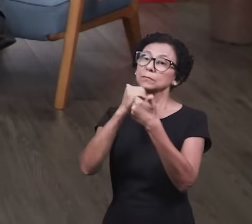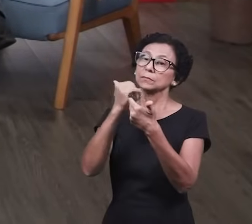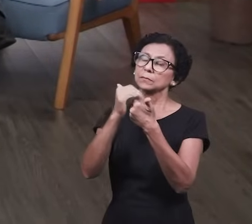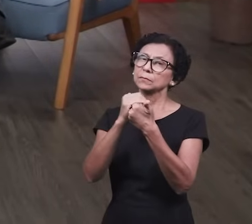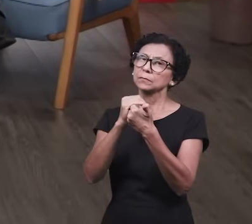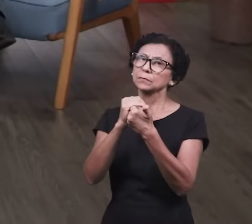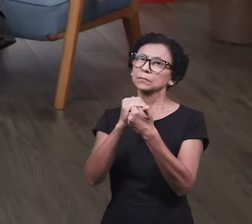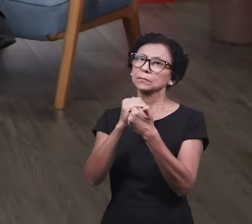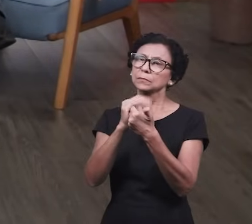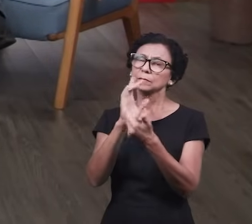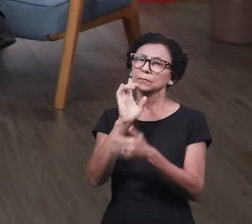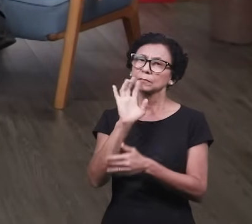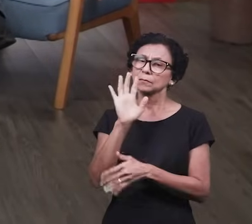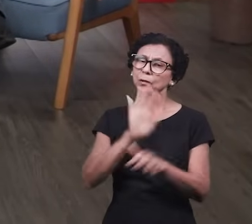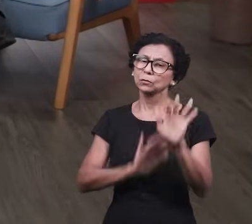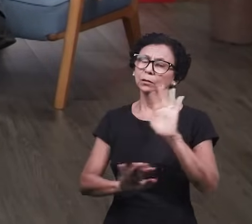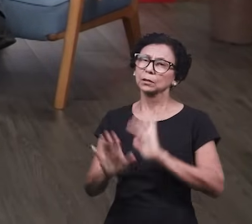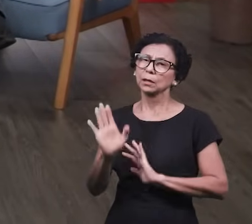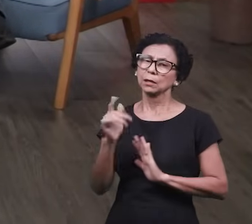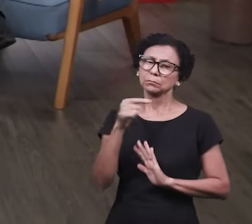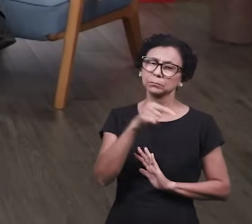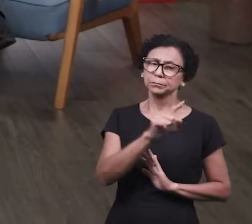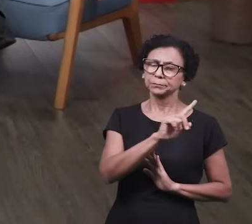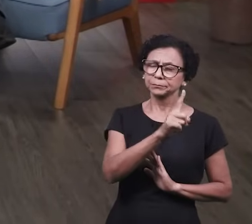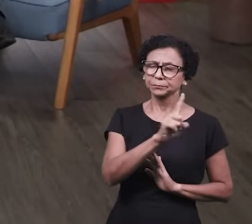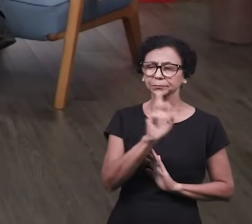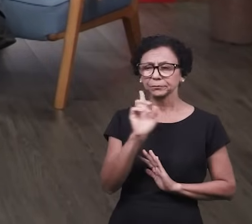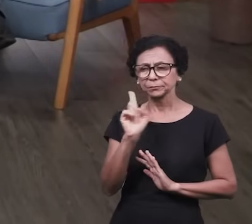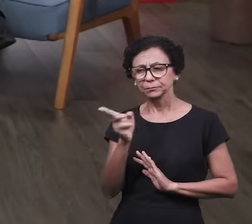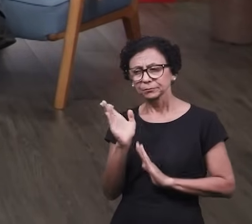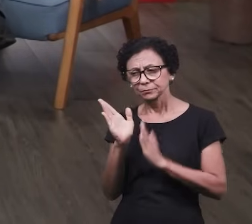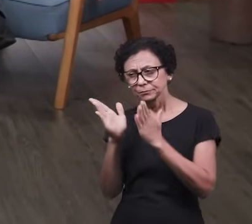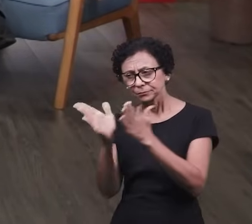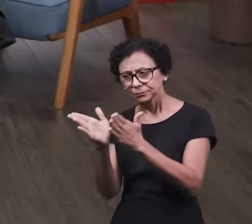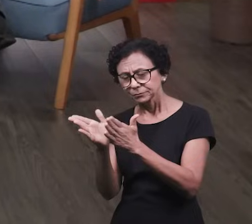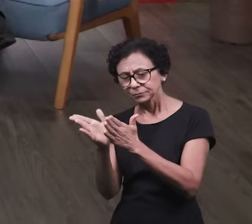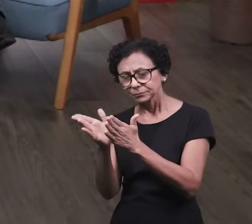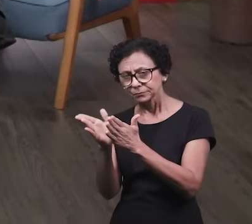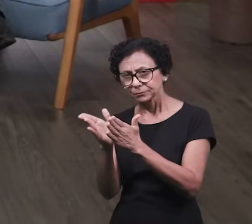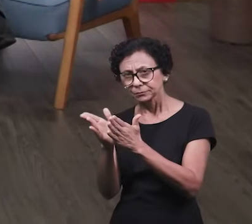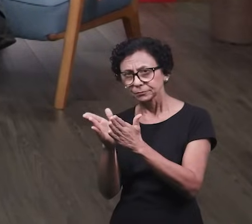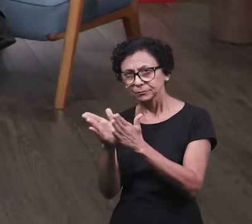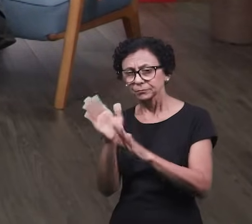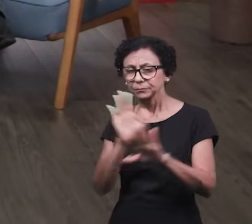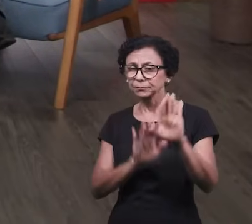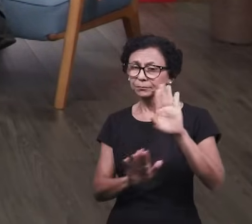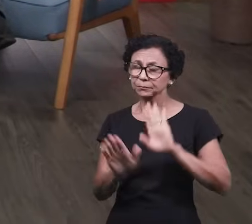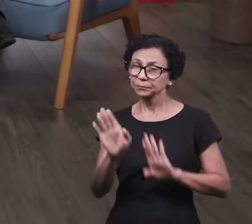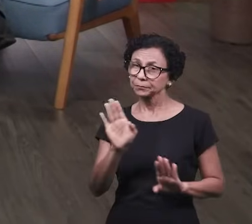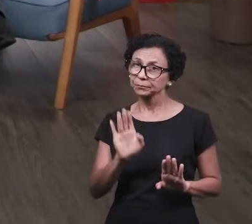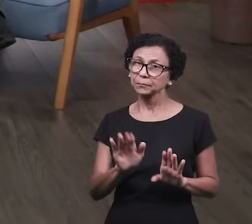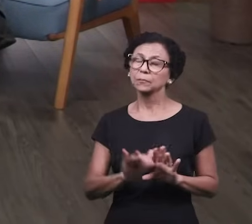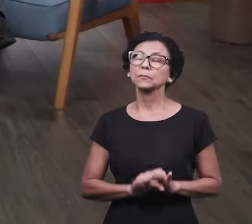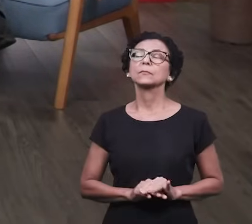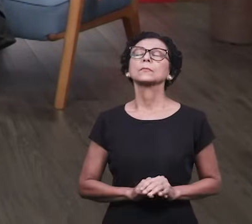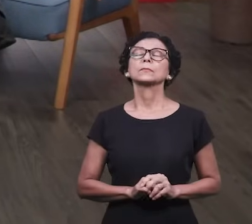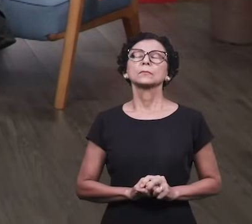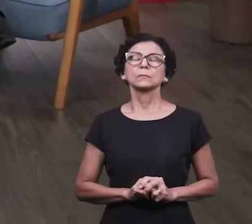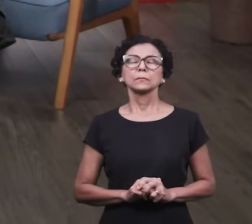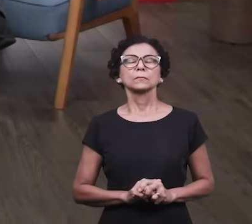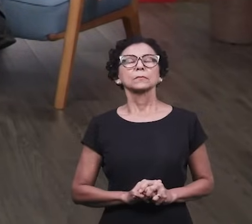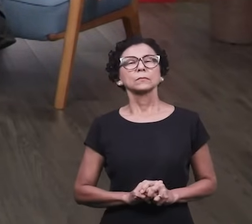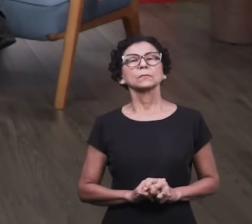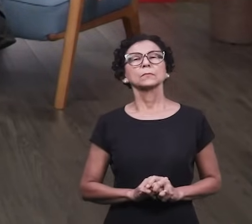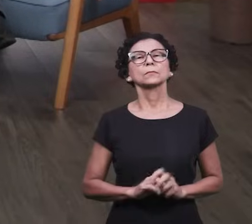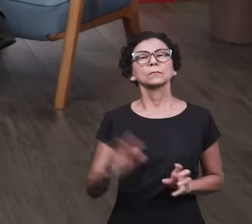Santo. Não vá por este caminho, cuidado, seja prudente. Então, o Espírito Santo nos